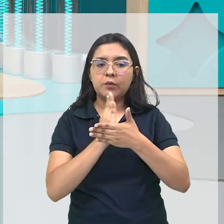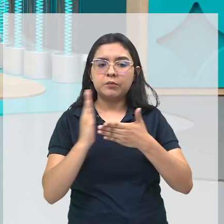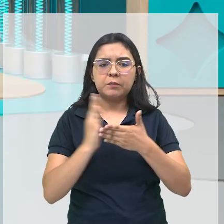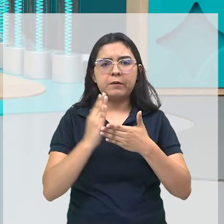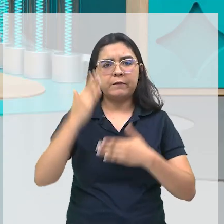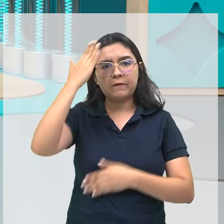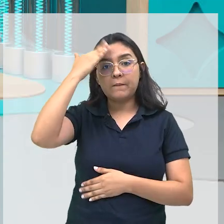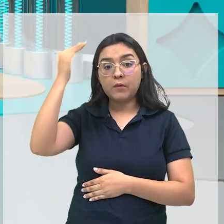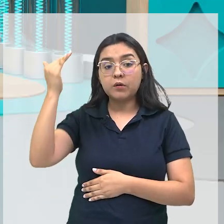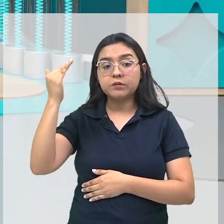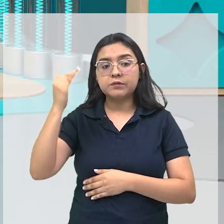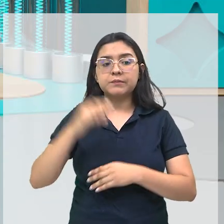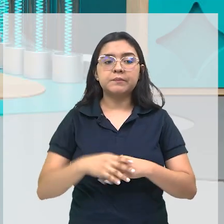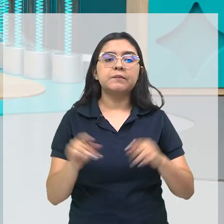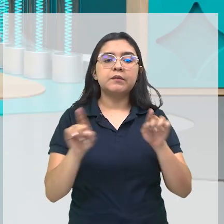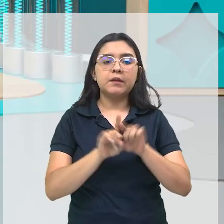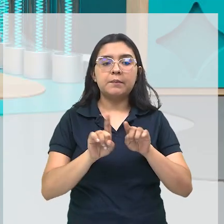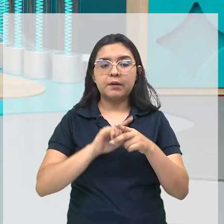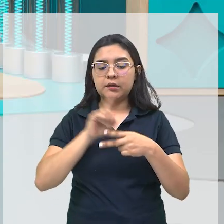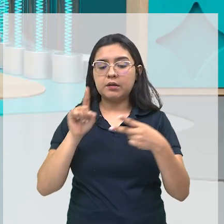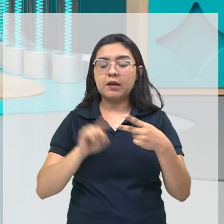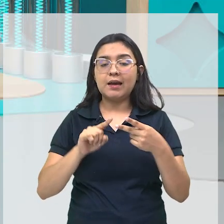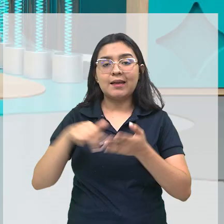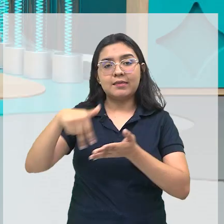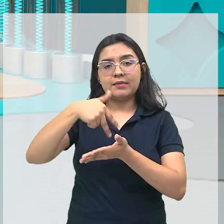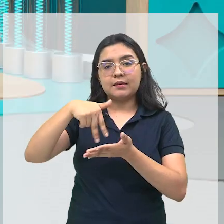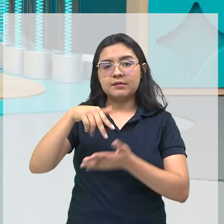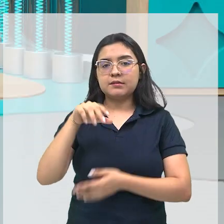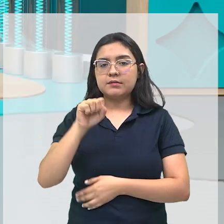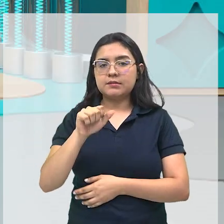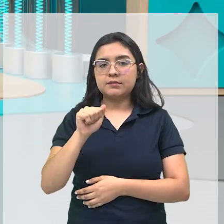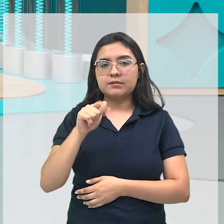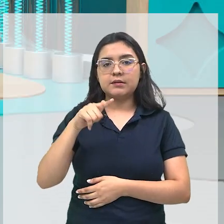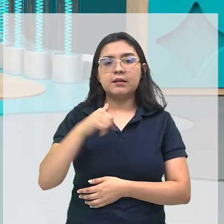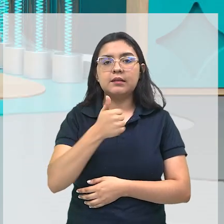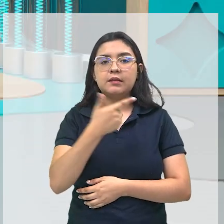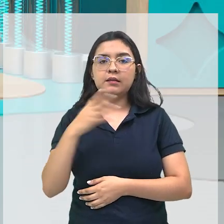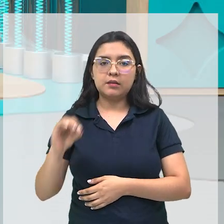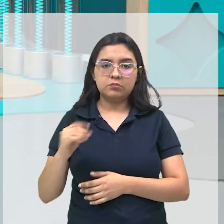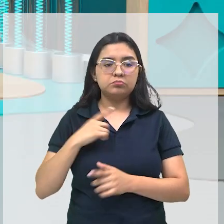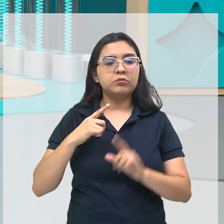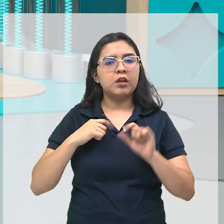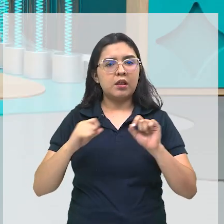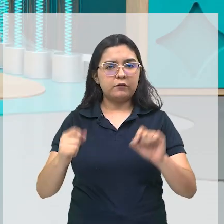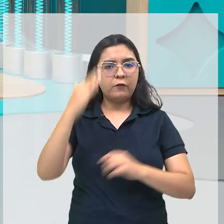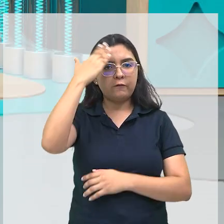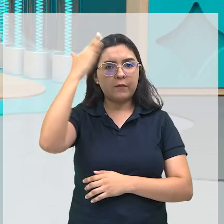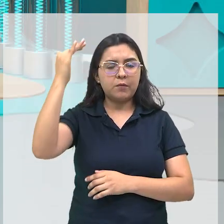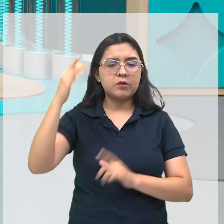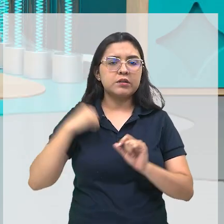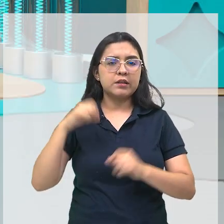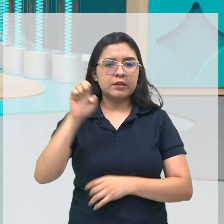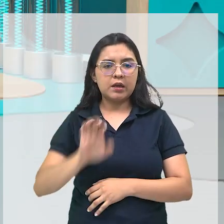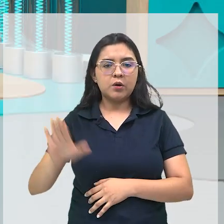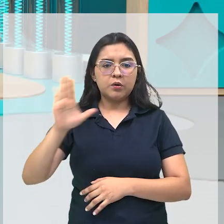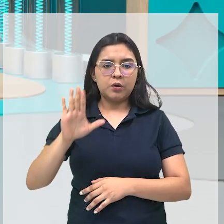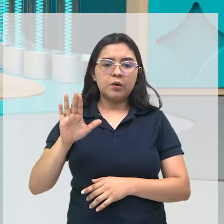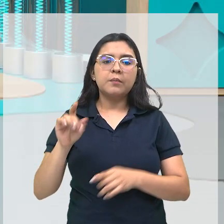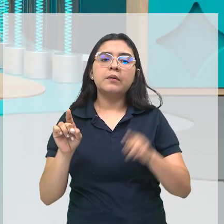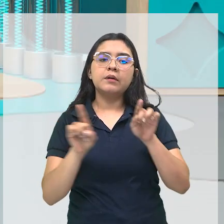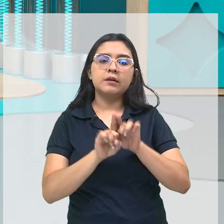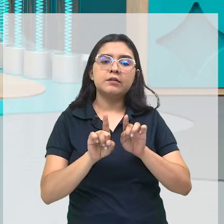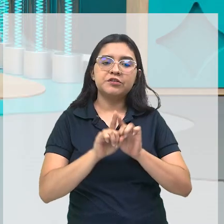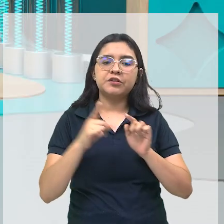o desenvolvimento da dança de salão, que se popularizou na Europa e América, né? Incluindo aí a